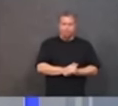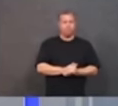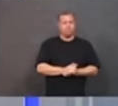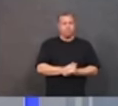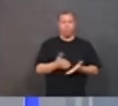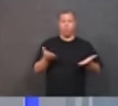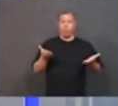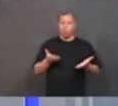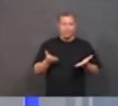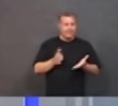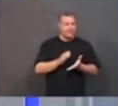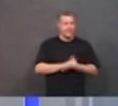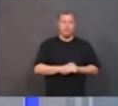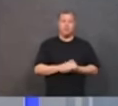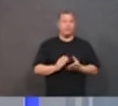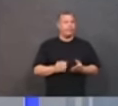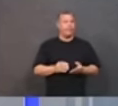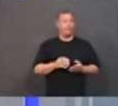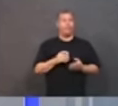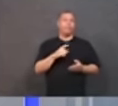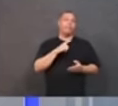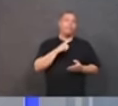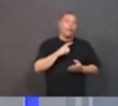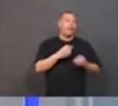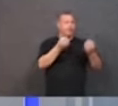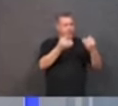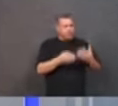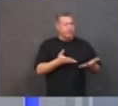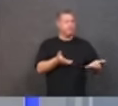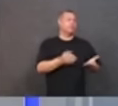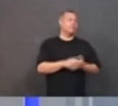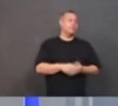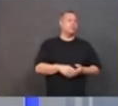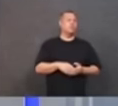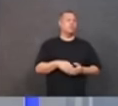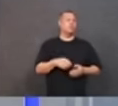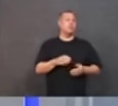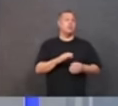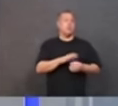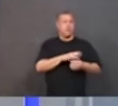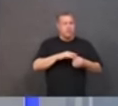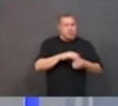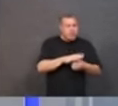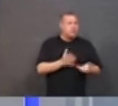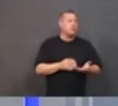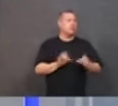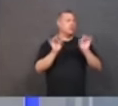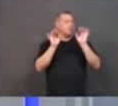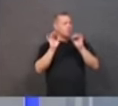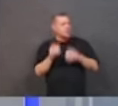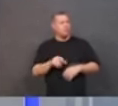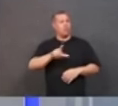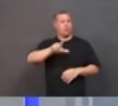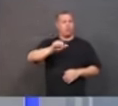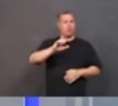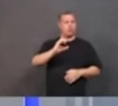hoje, define esse norte na questão da extensão, da especialização do lato sensu, né, da